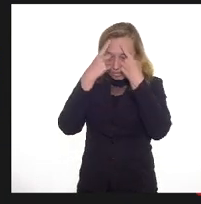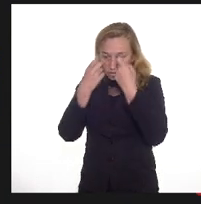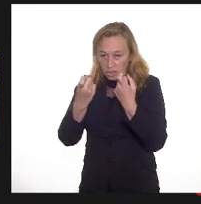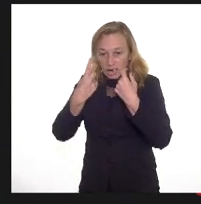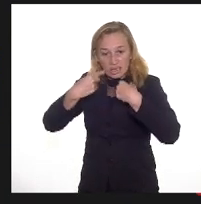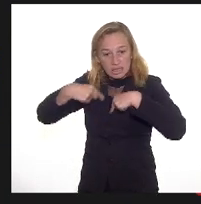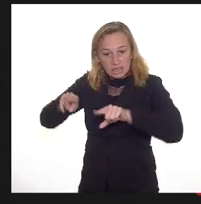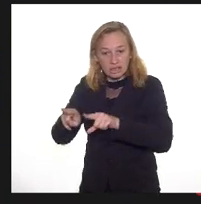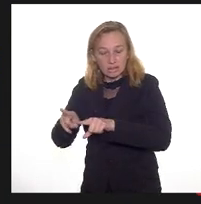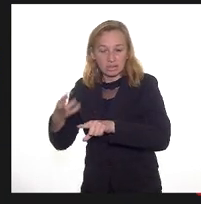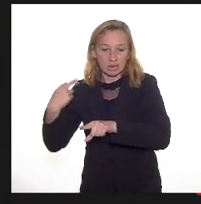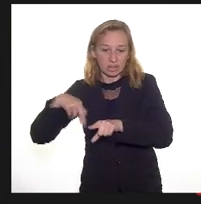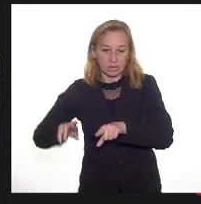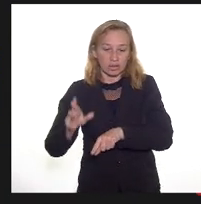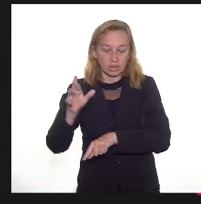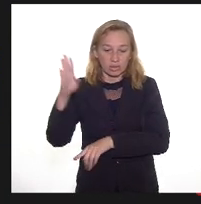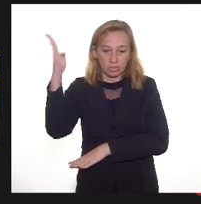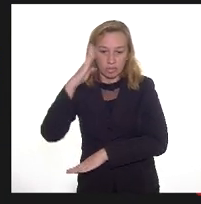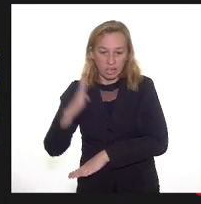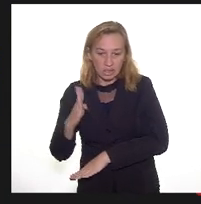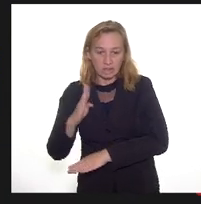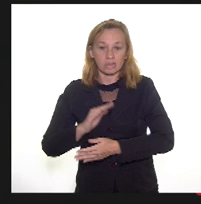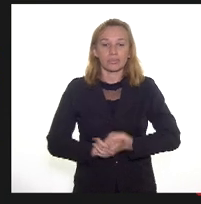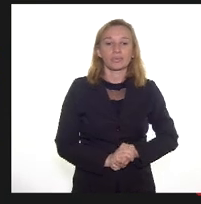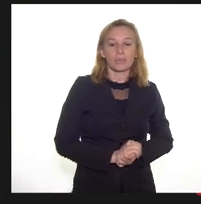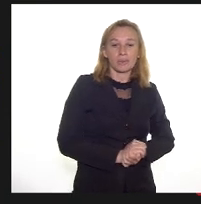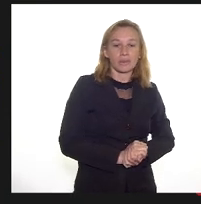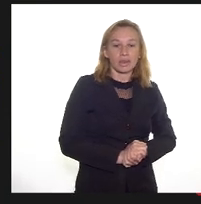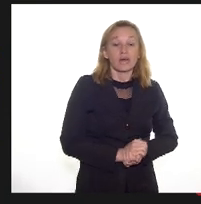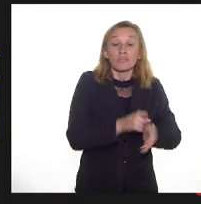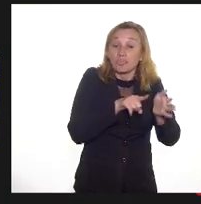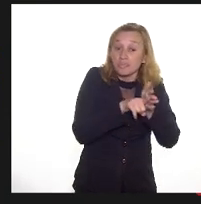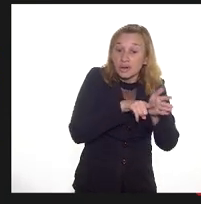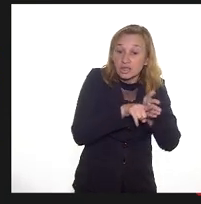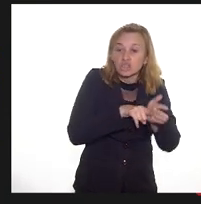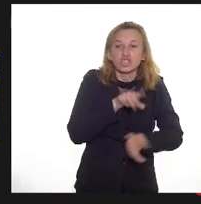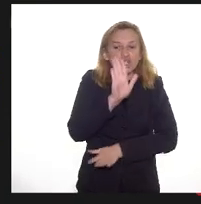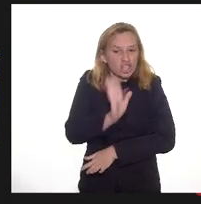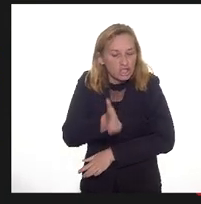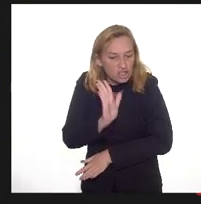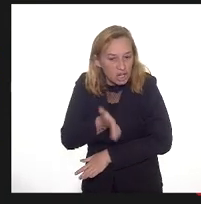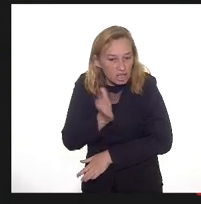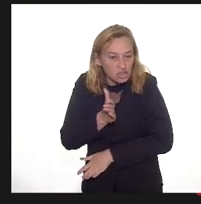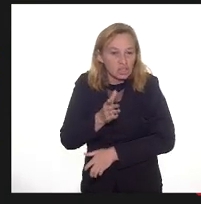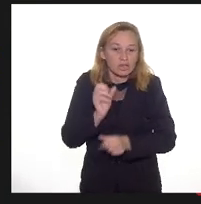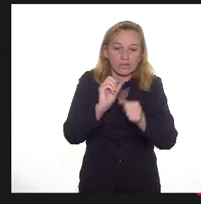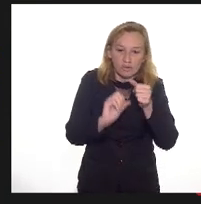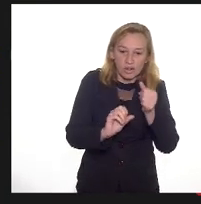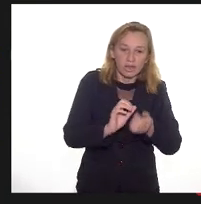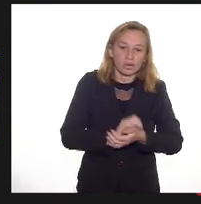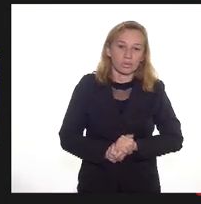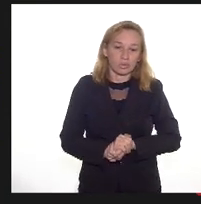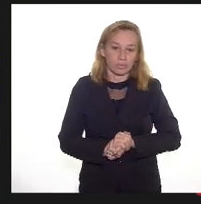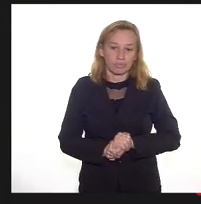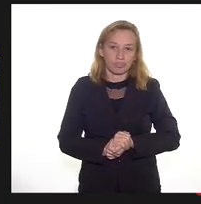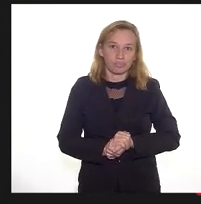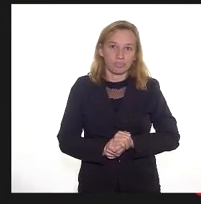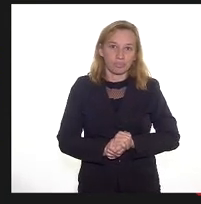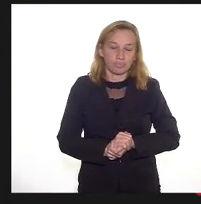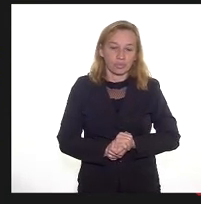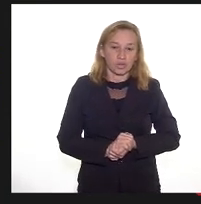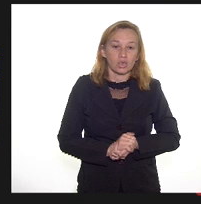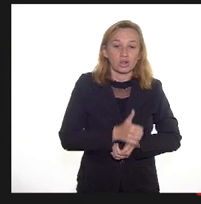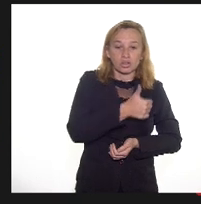Brasil. Inclusive nos moldes da pesquisa que já tínhamos realizado